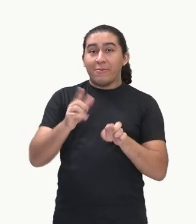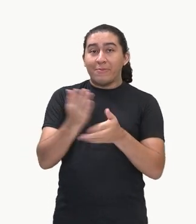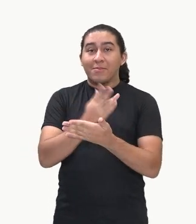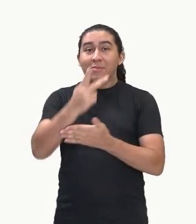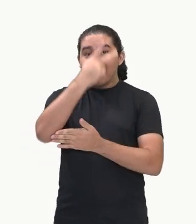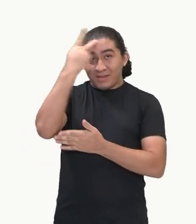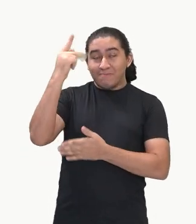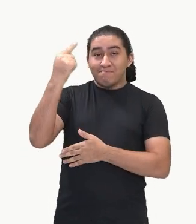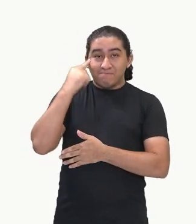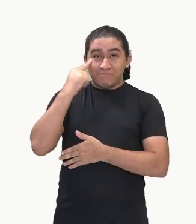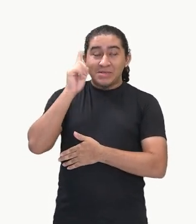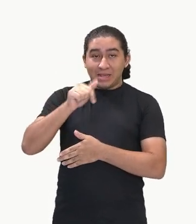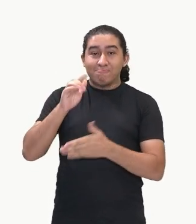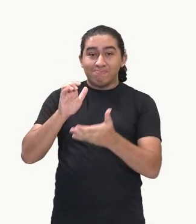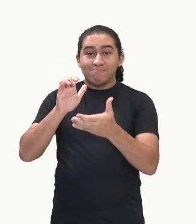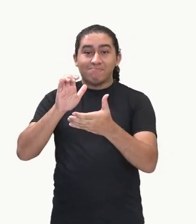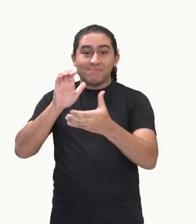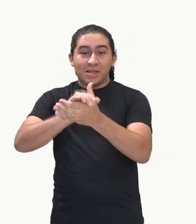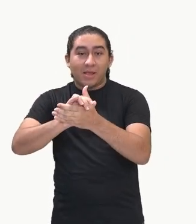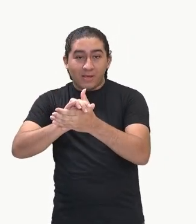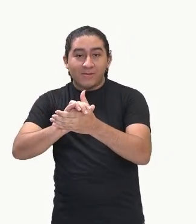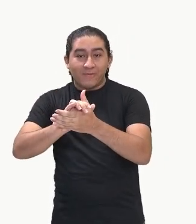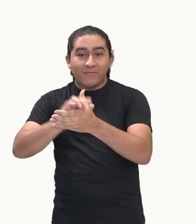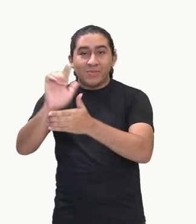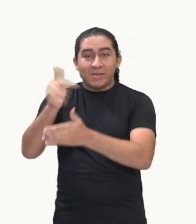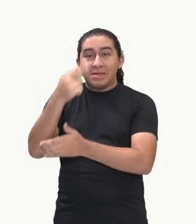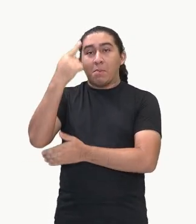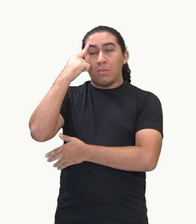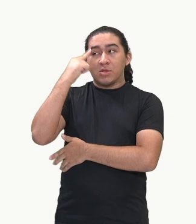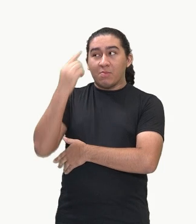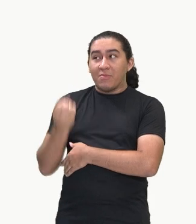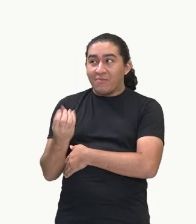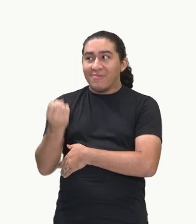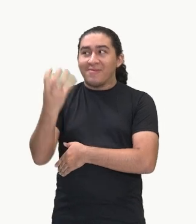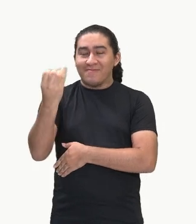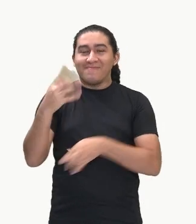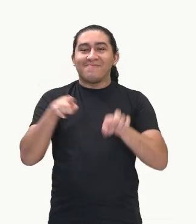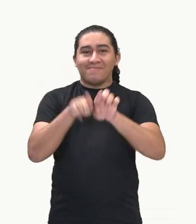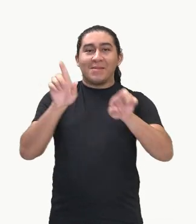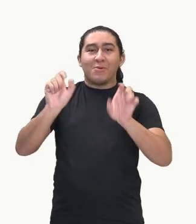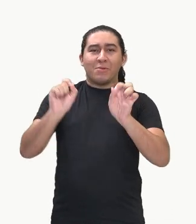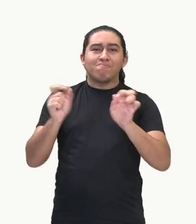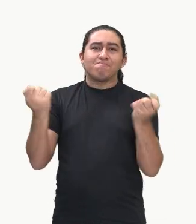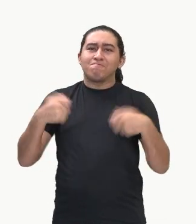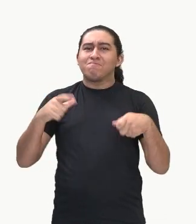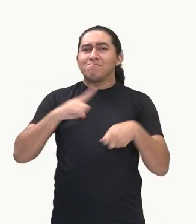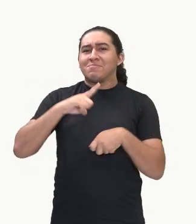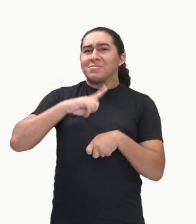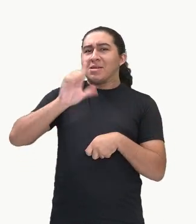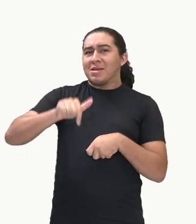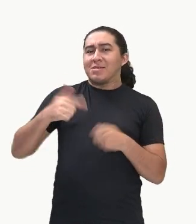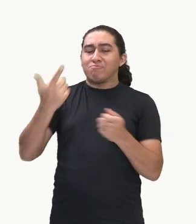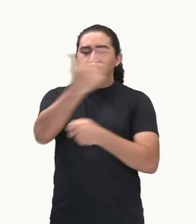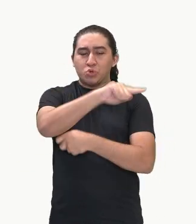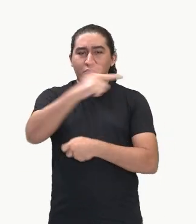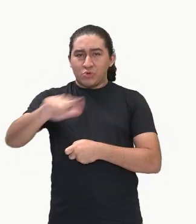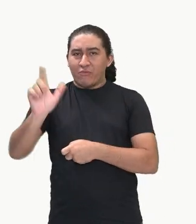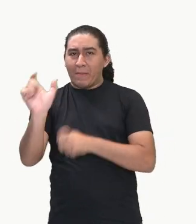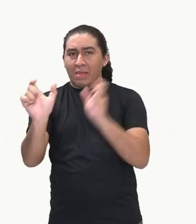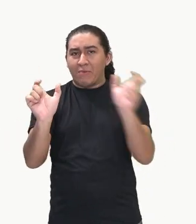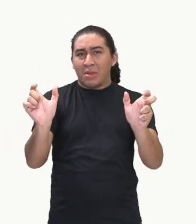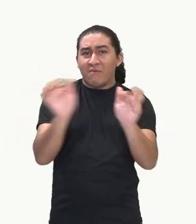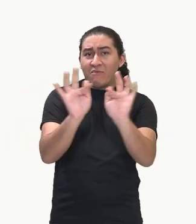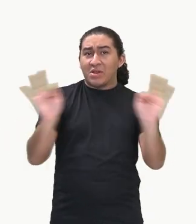casado, outros diziam que viajara, mas aí não precisa dessa repetição, né? Fica